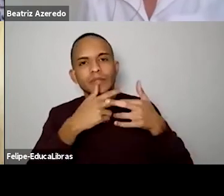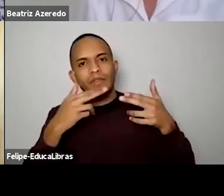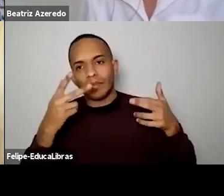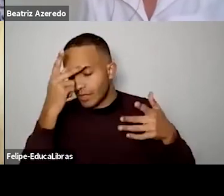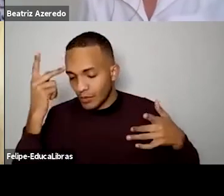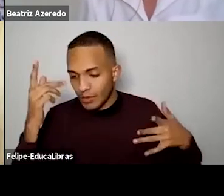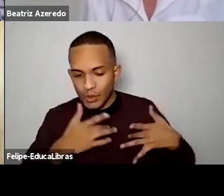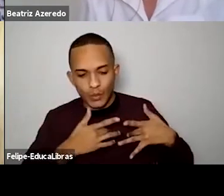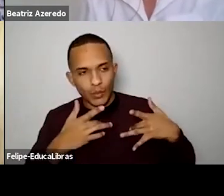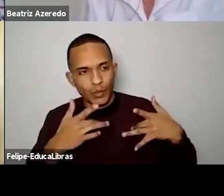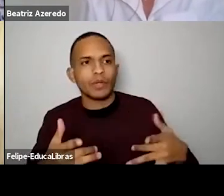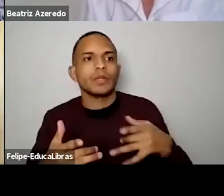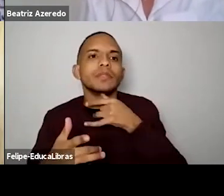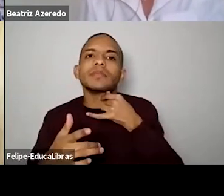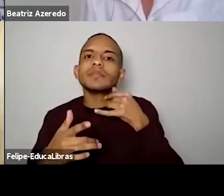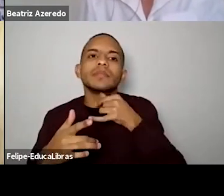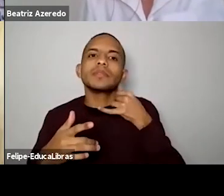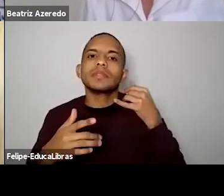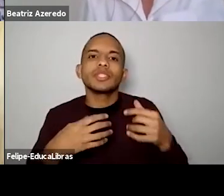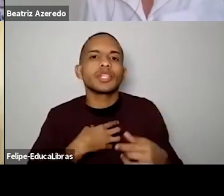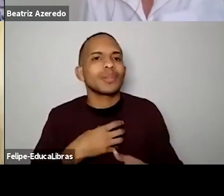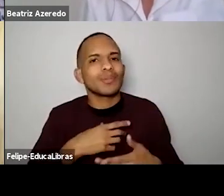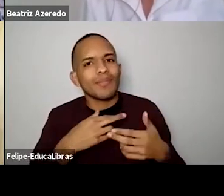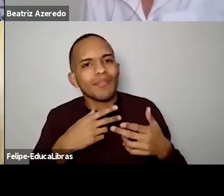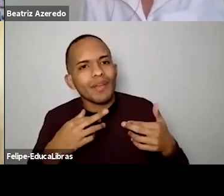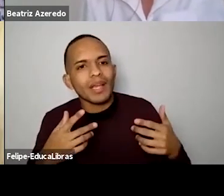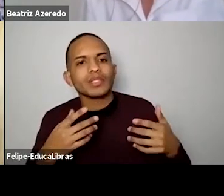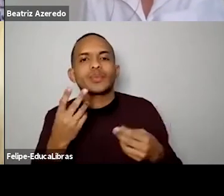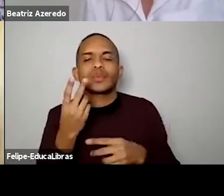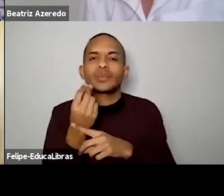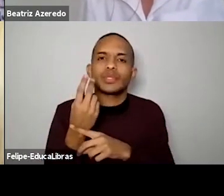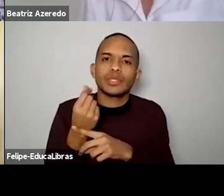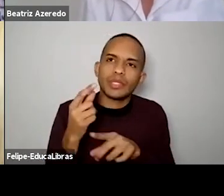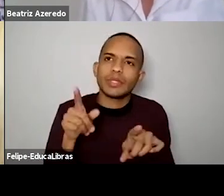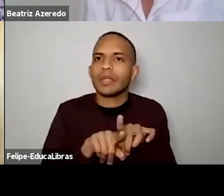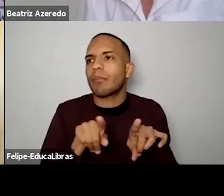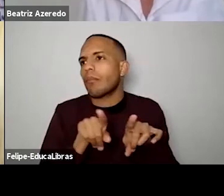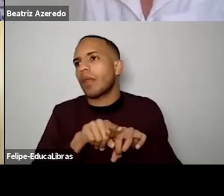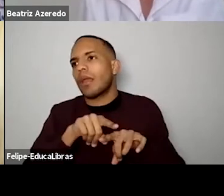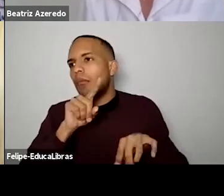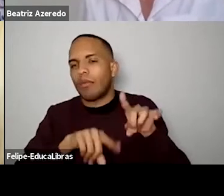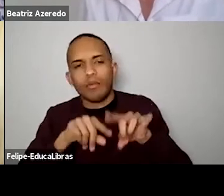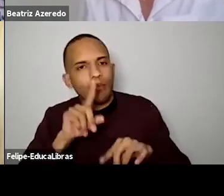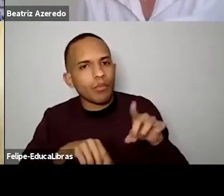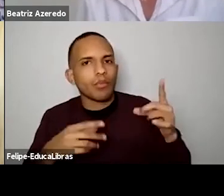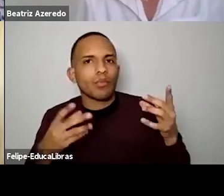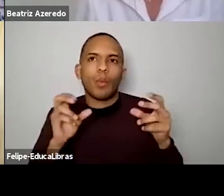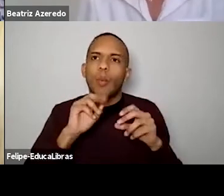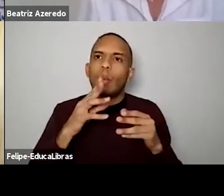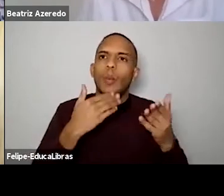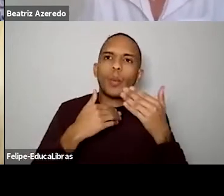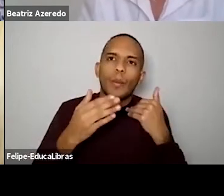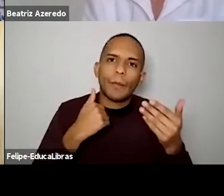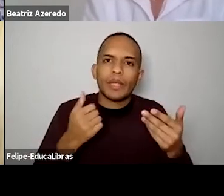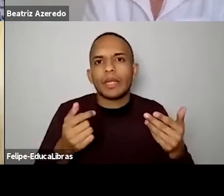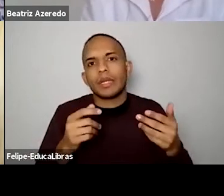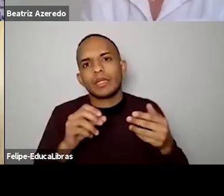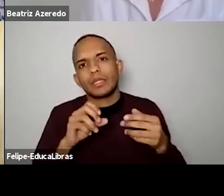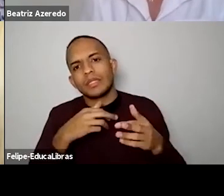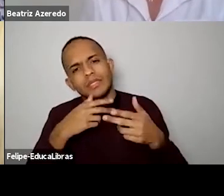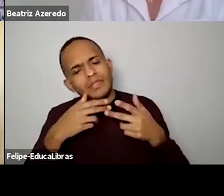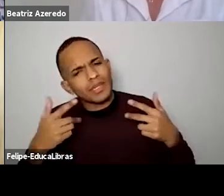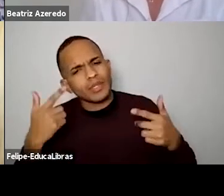doando de tantas formas diferentes, de doar dinheiro, de doar bens, de doar comida, de doar tempo, de doar